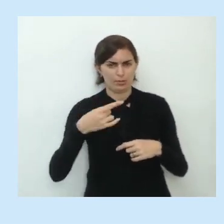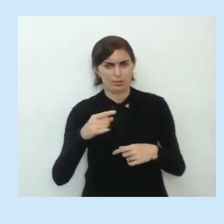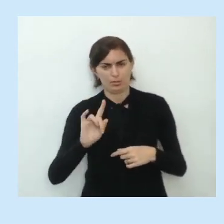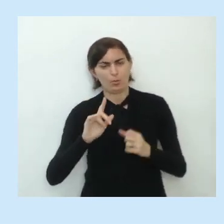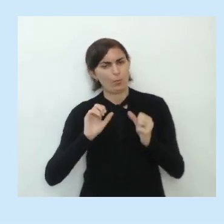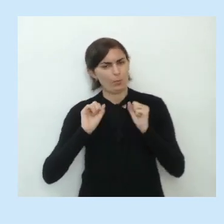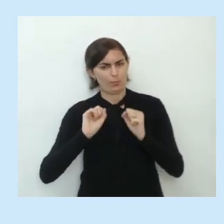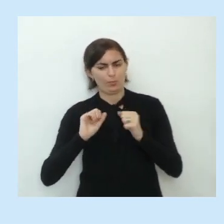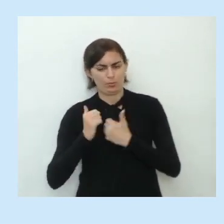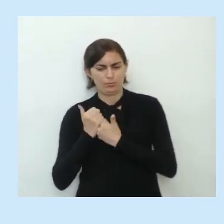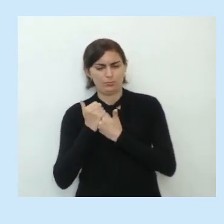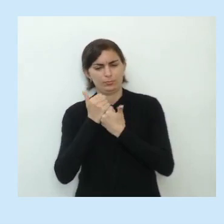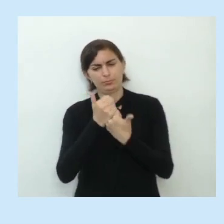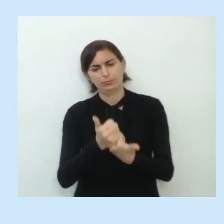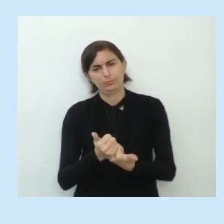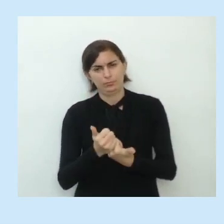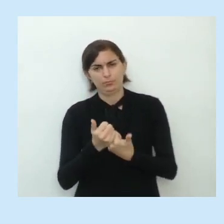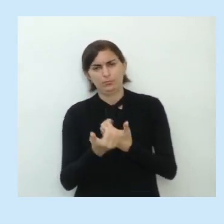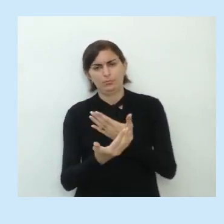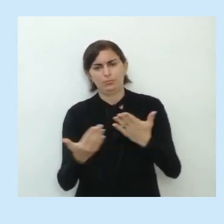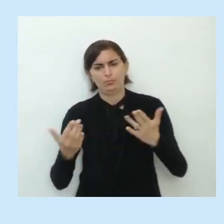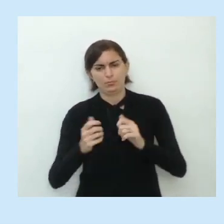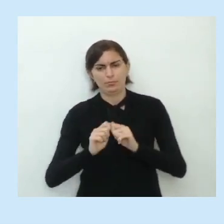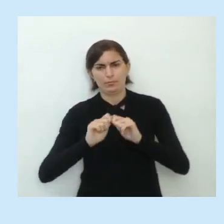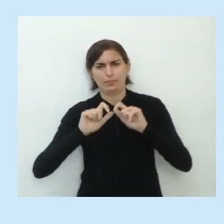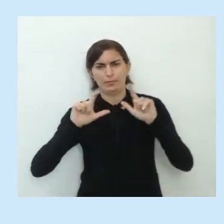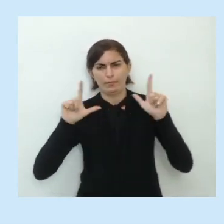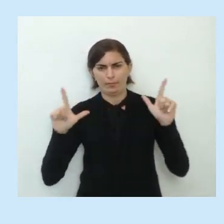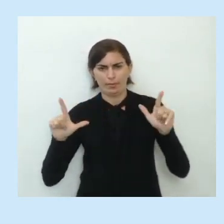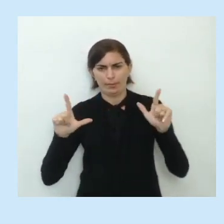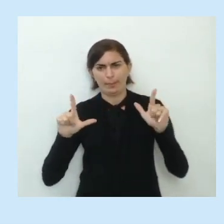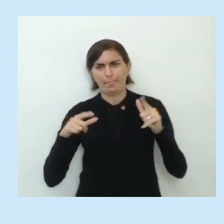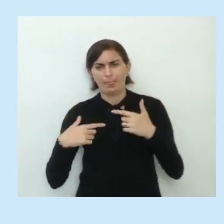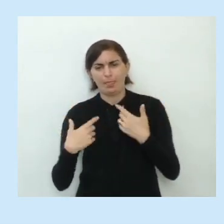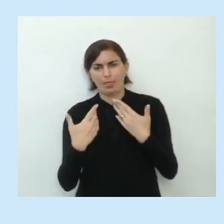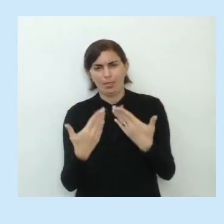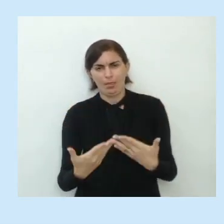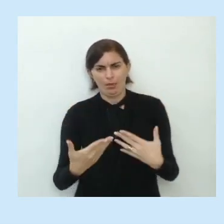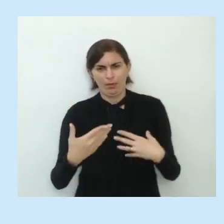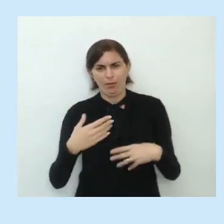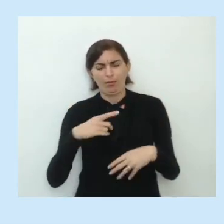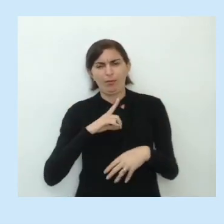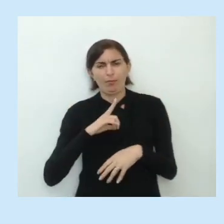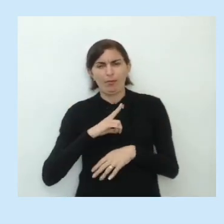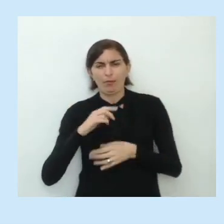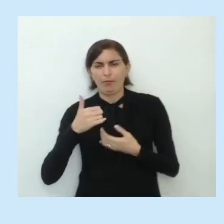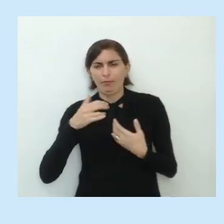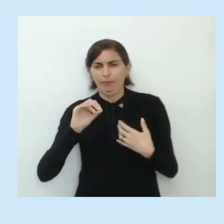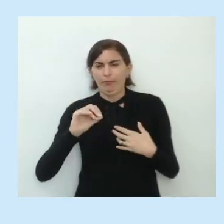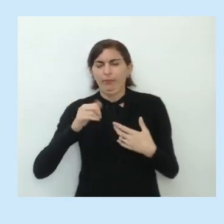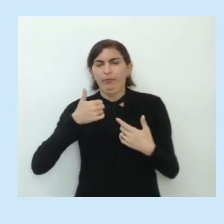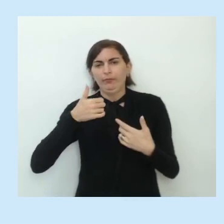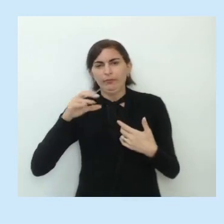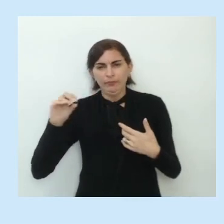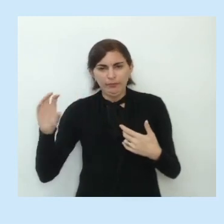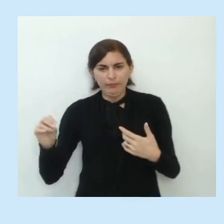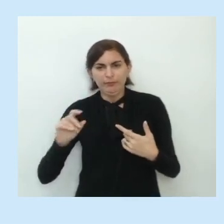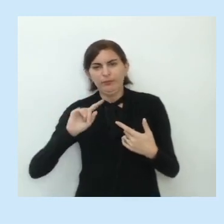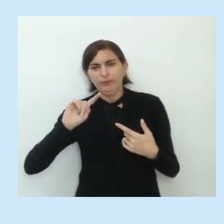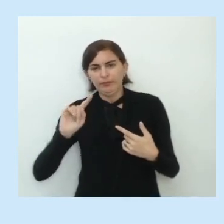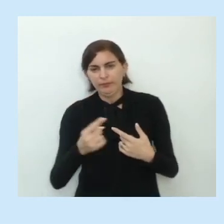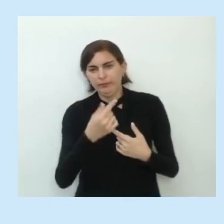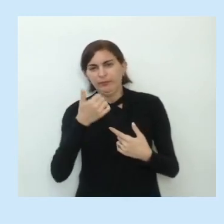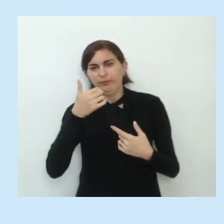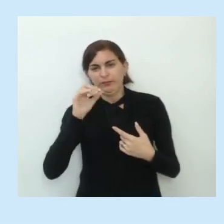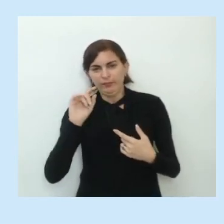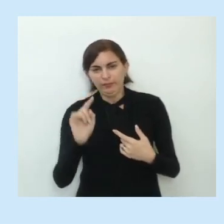gente pode representar do jeito que está aí no slide, denominados como, o seu denominador vai ser 10, 100, 1000, 10